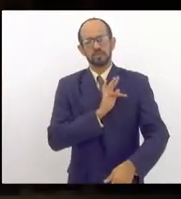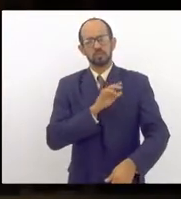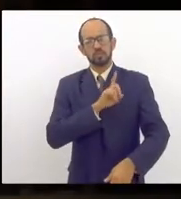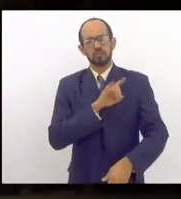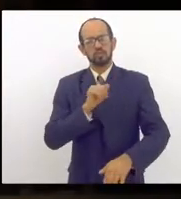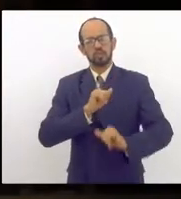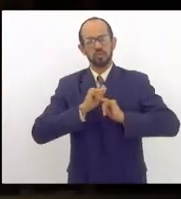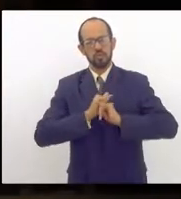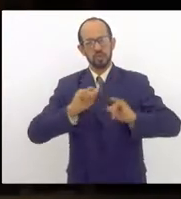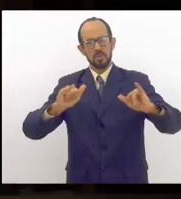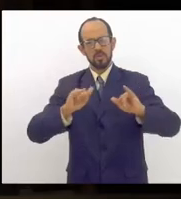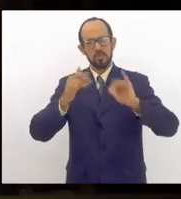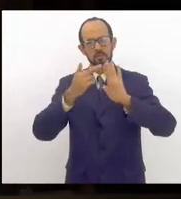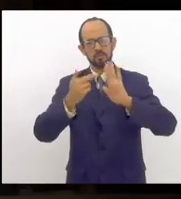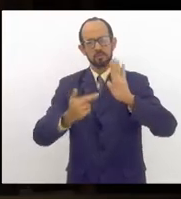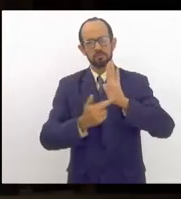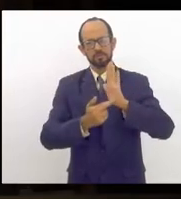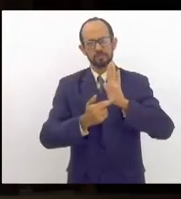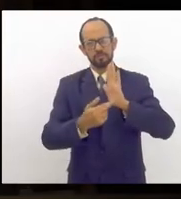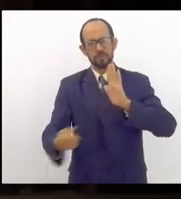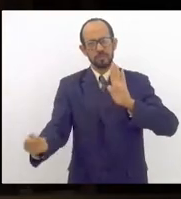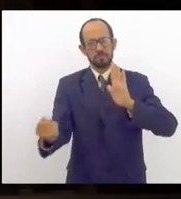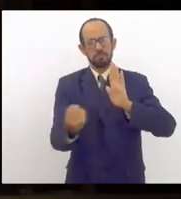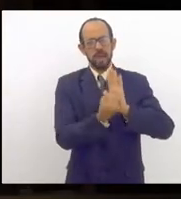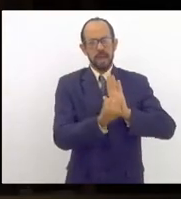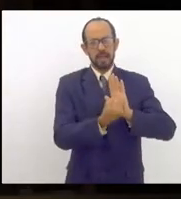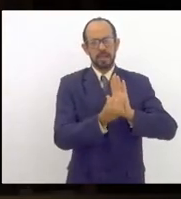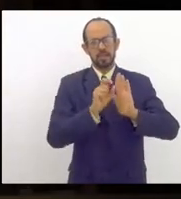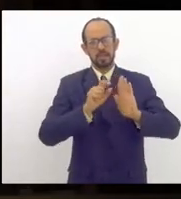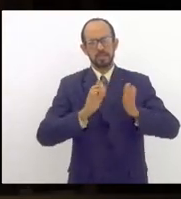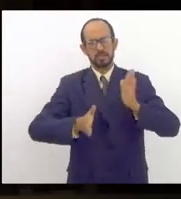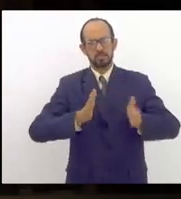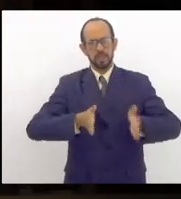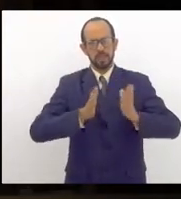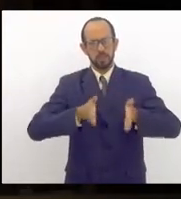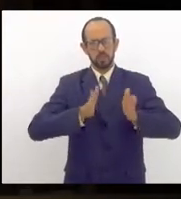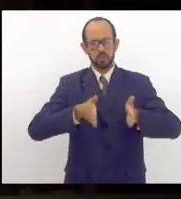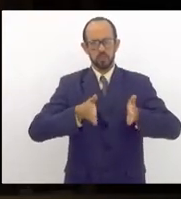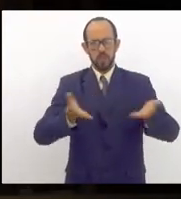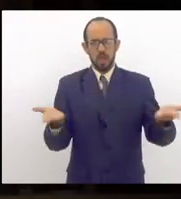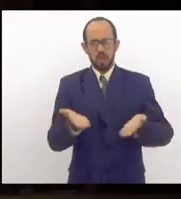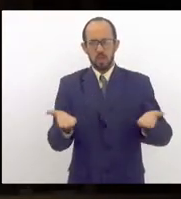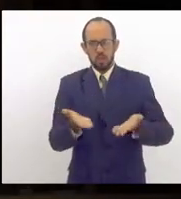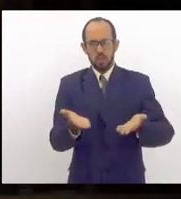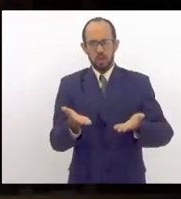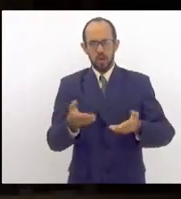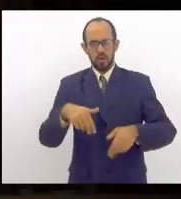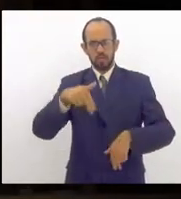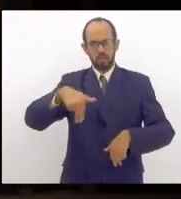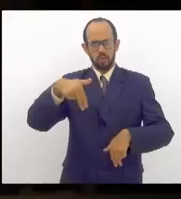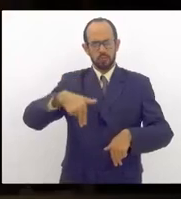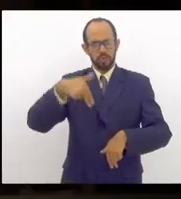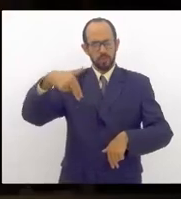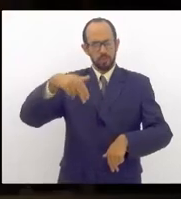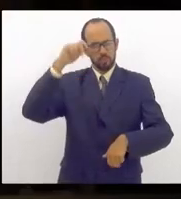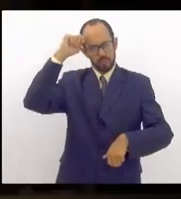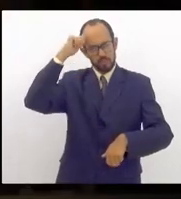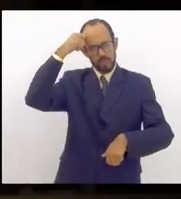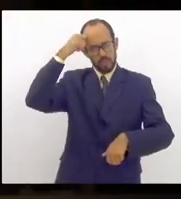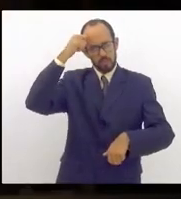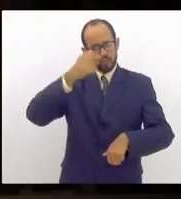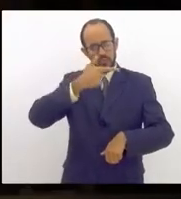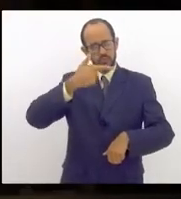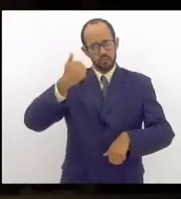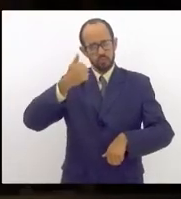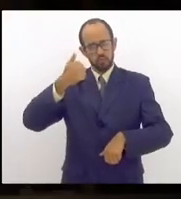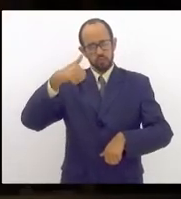desse relatório né que demarca inclusive nesse período agora né do Novembro negro dentro dos 21 dias